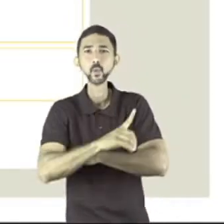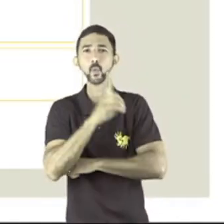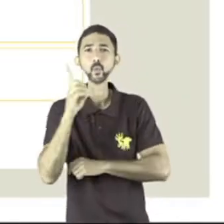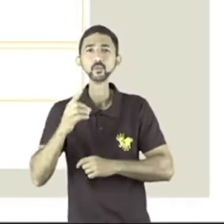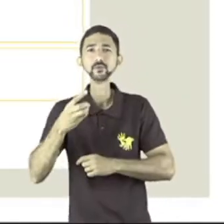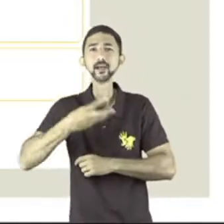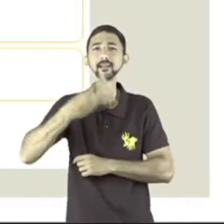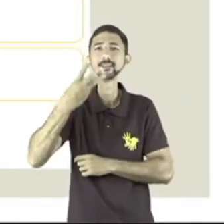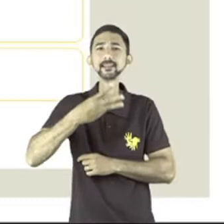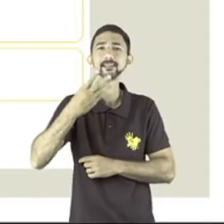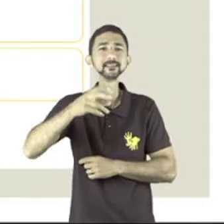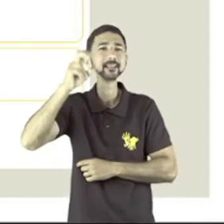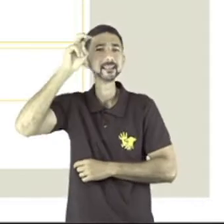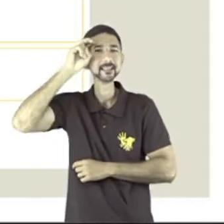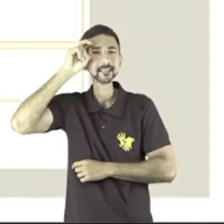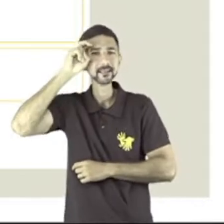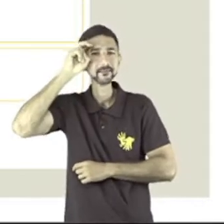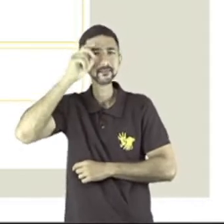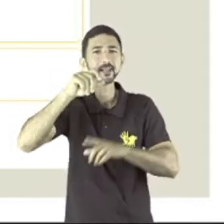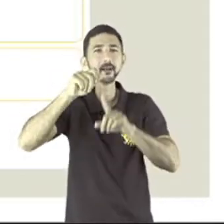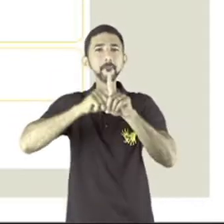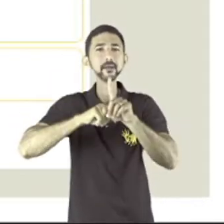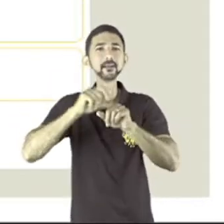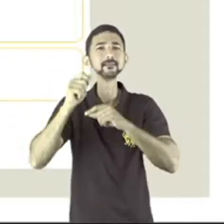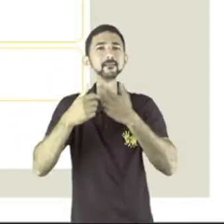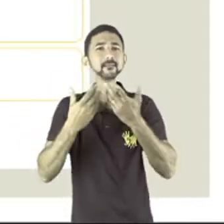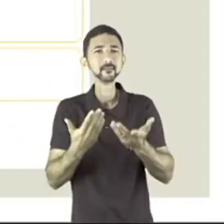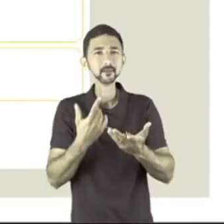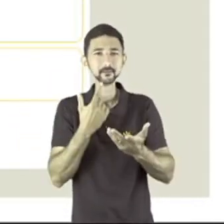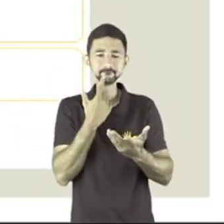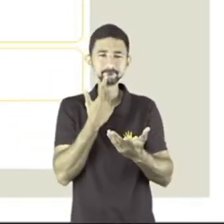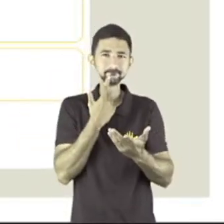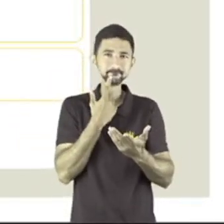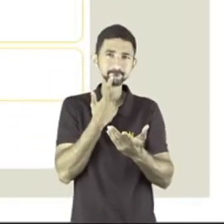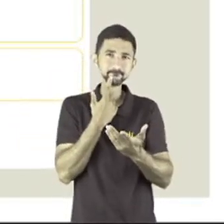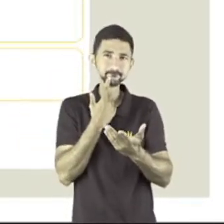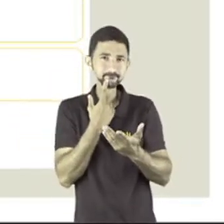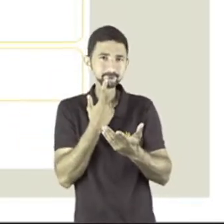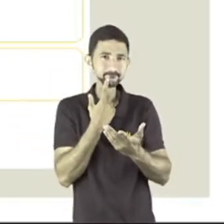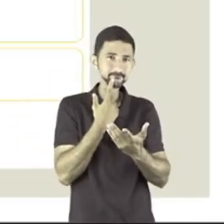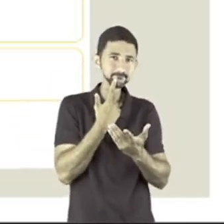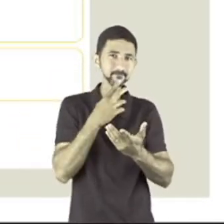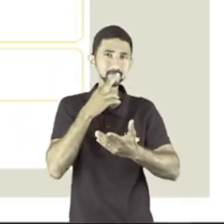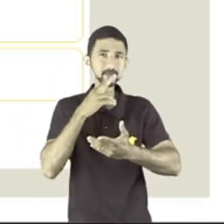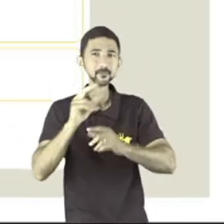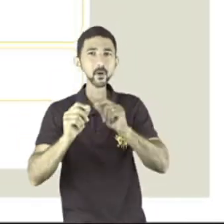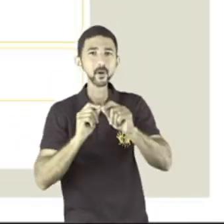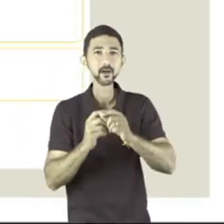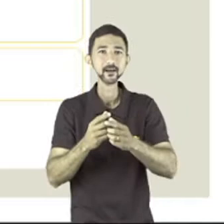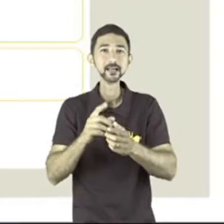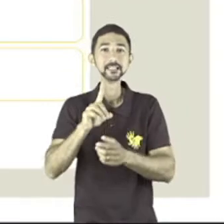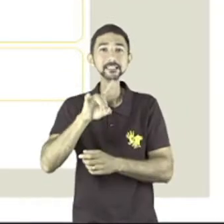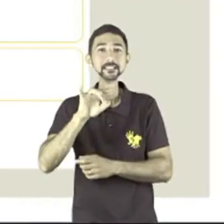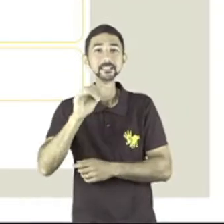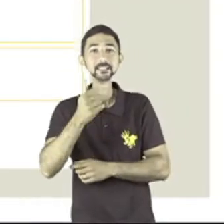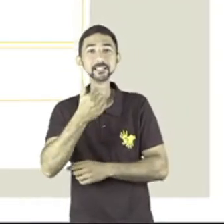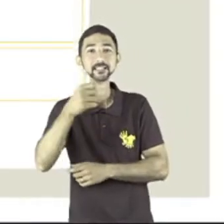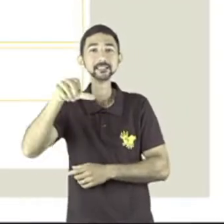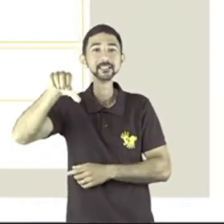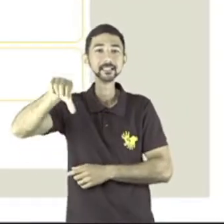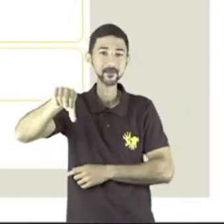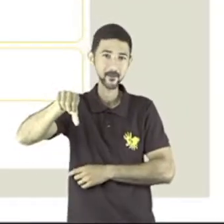da terceira quinta-feira do mês de novembro. E aí está a resposta, crianças.